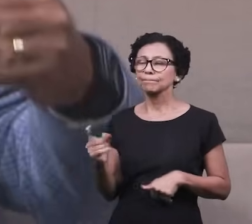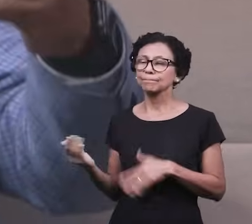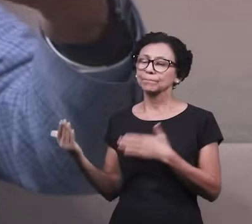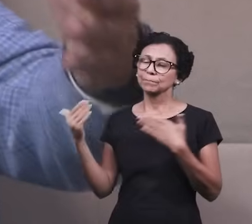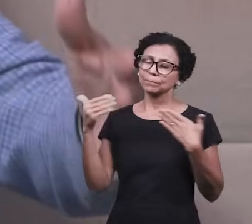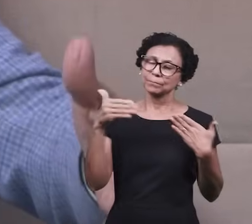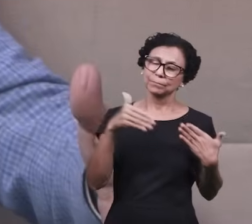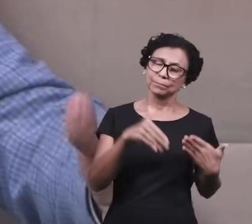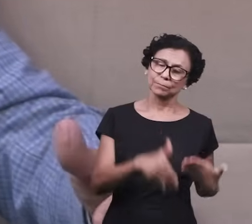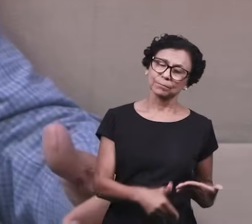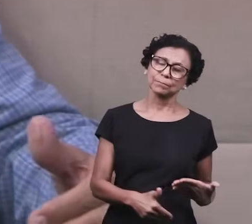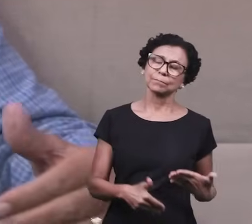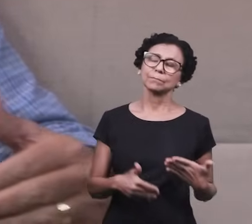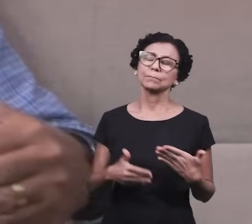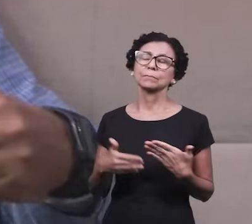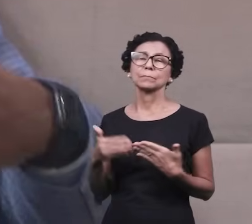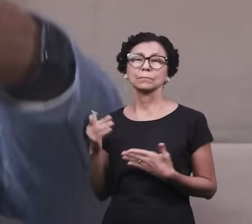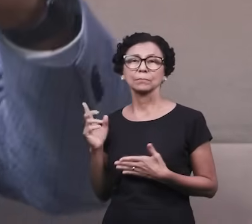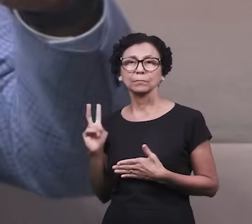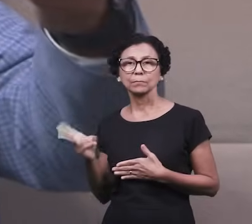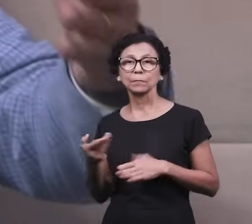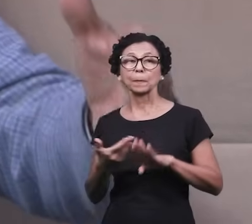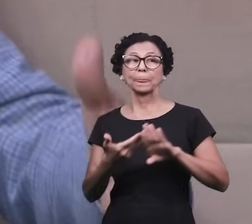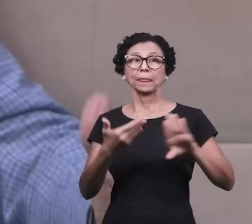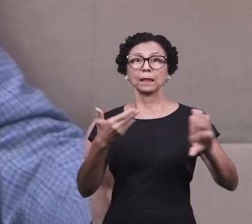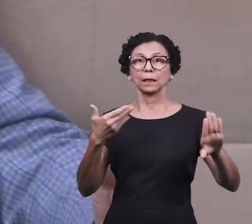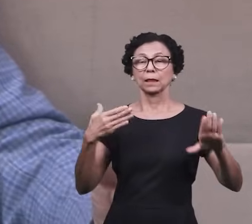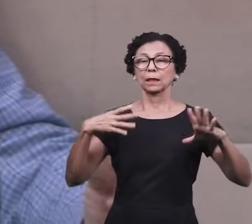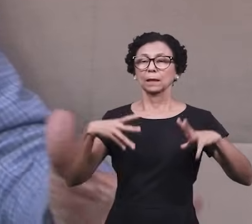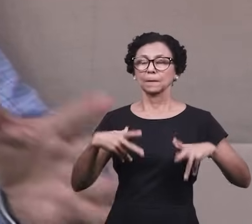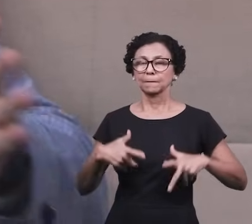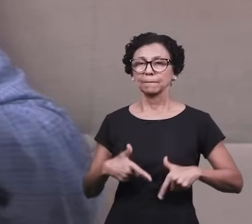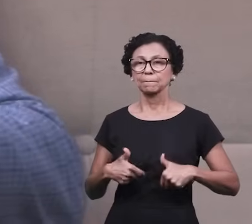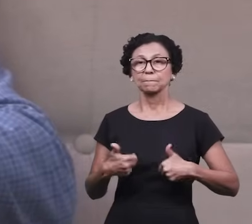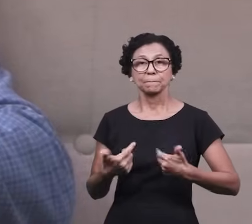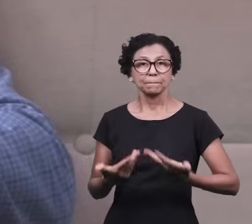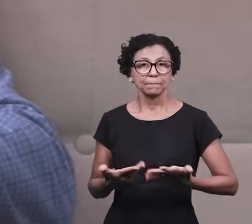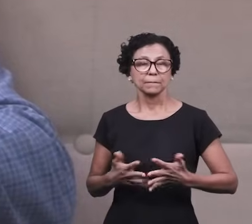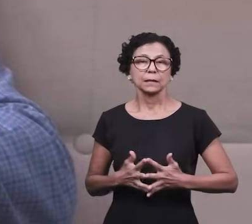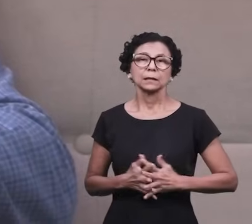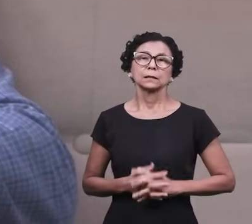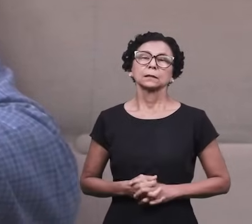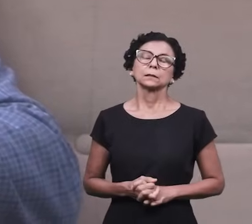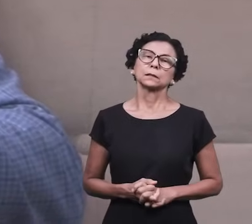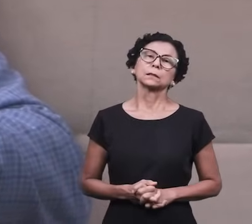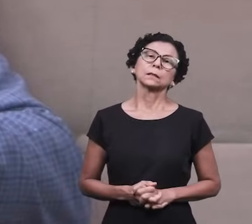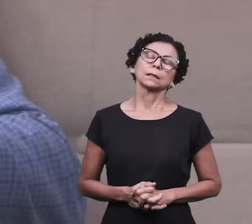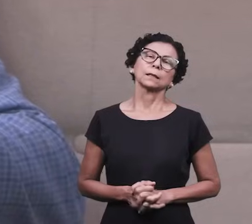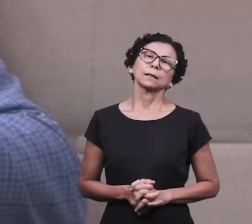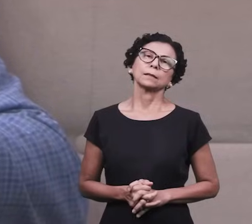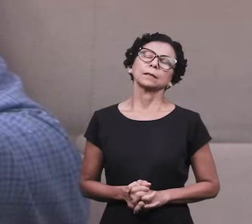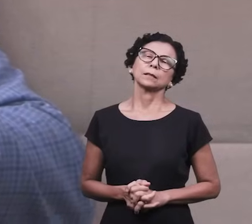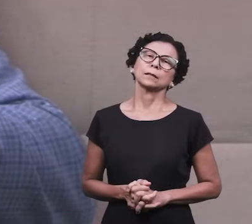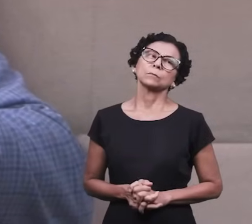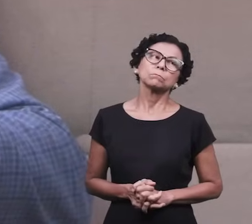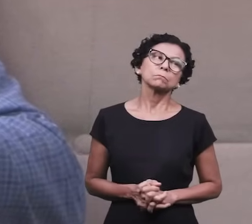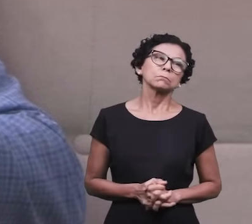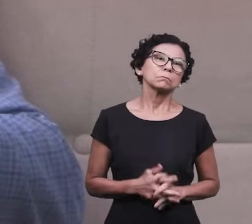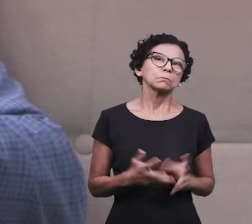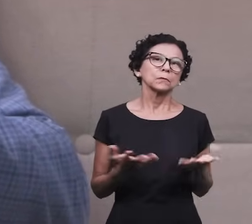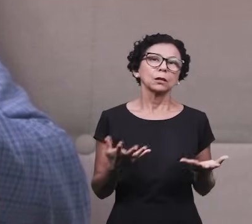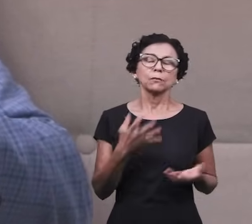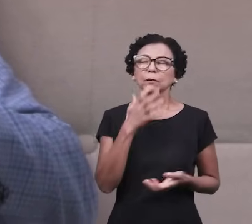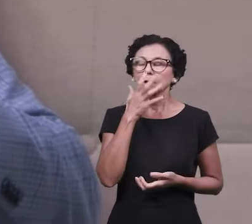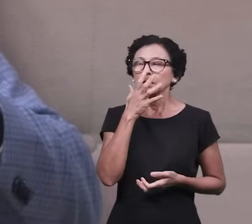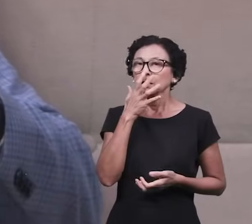se deteriorar, levando a igreja à santificação, né? Então, veja que eu fico